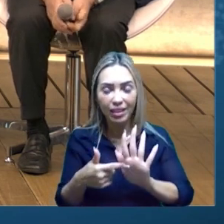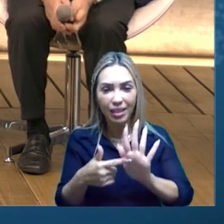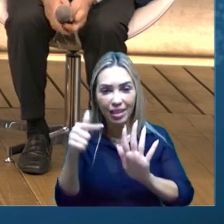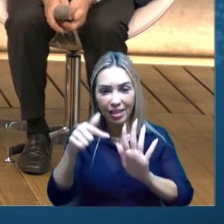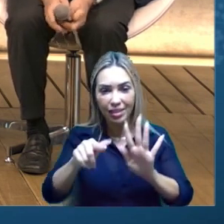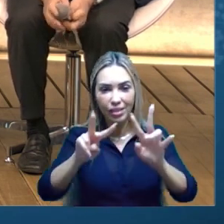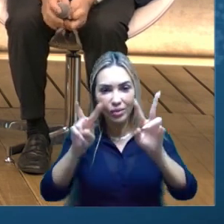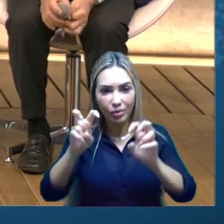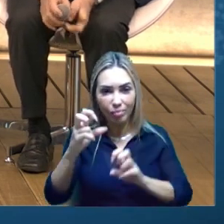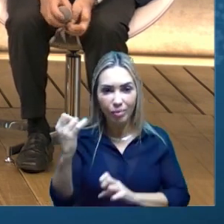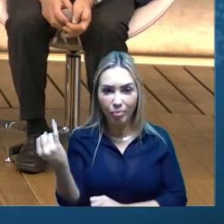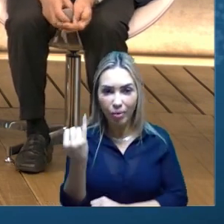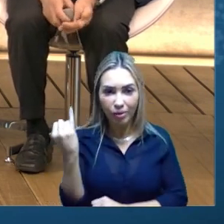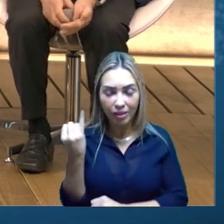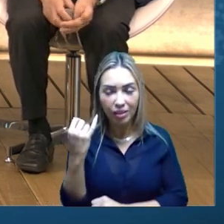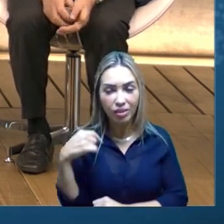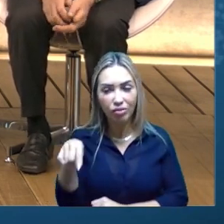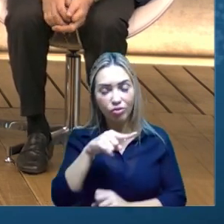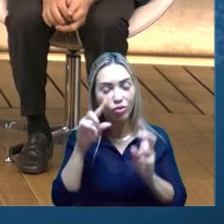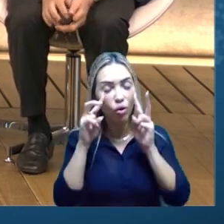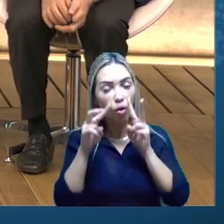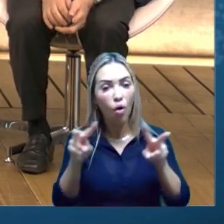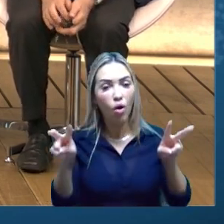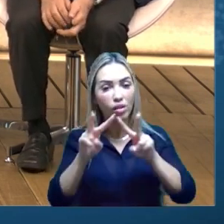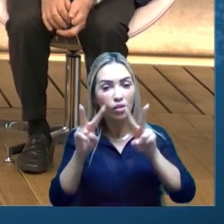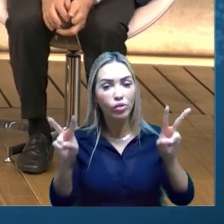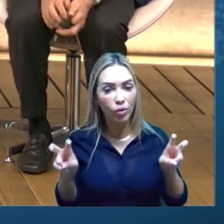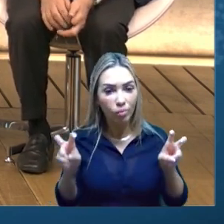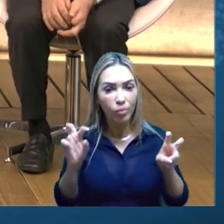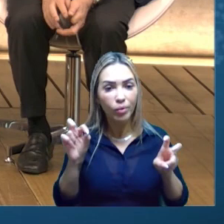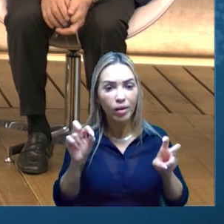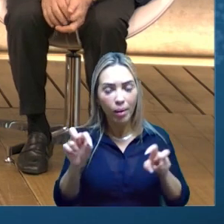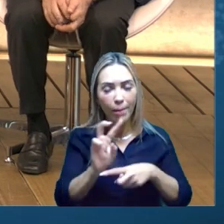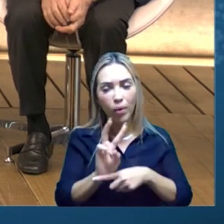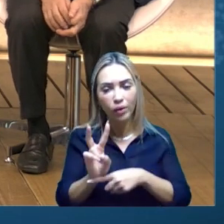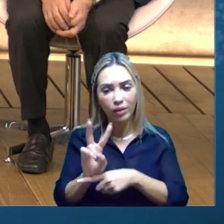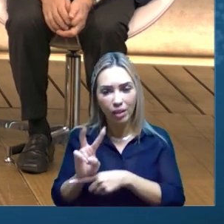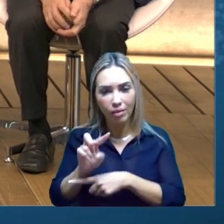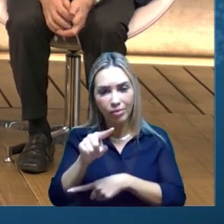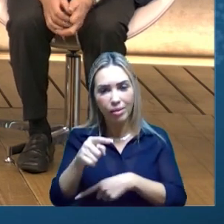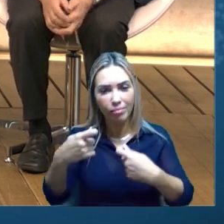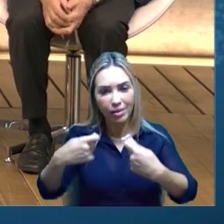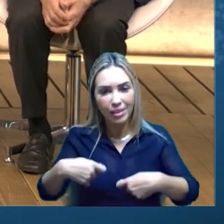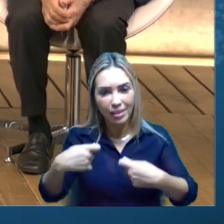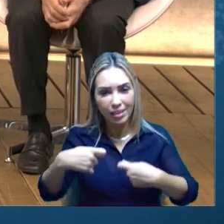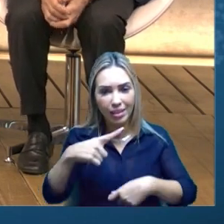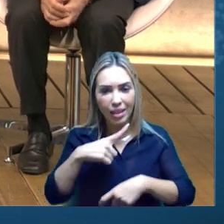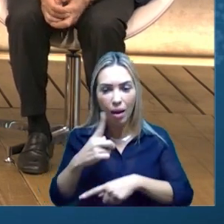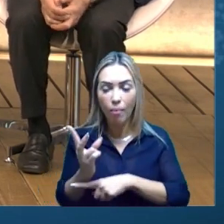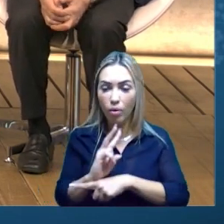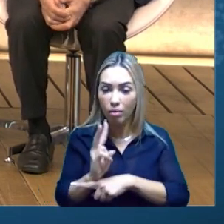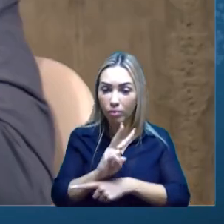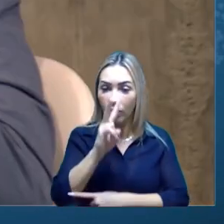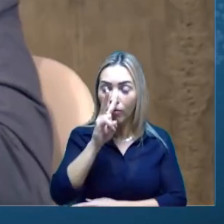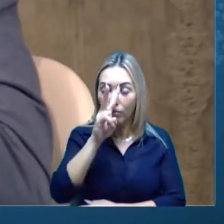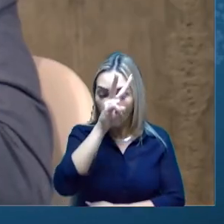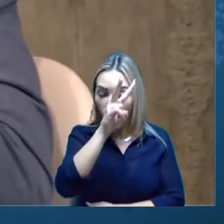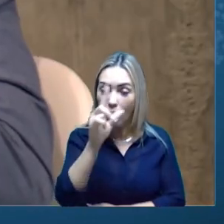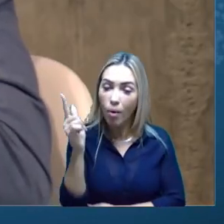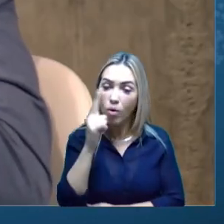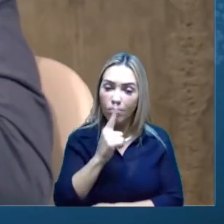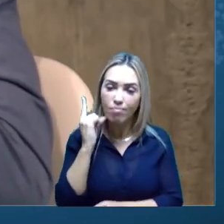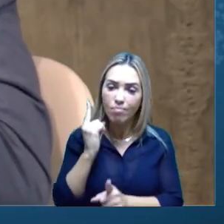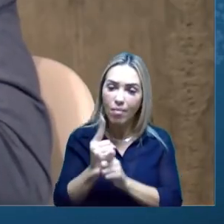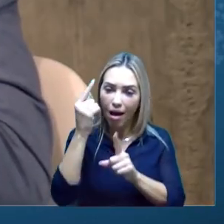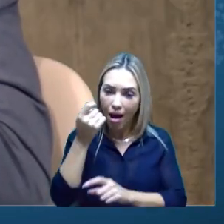tão importante, a gente olha para o monitoramento. Você precisa ter um monitoramento forte para detectar muito